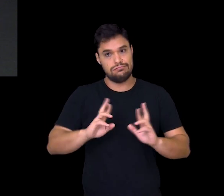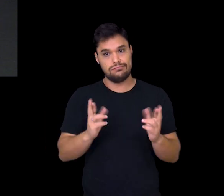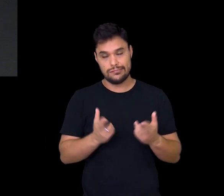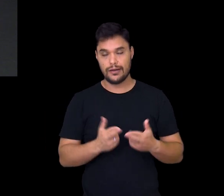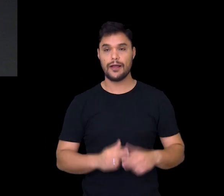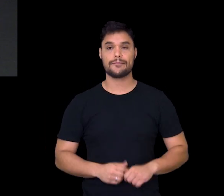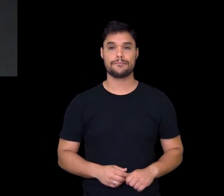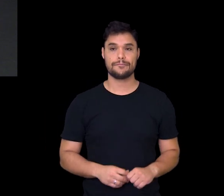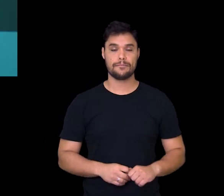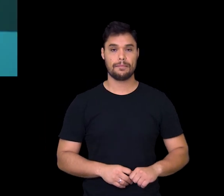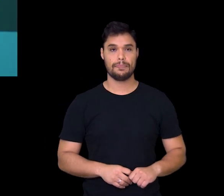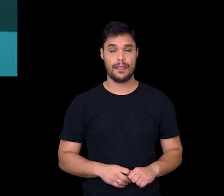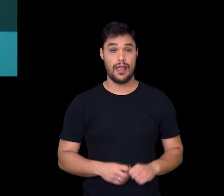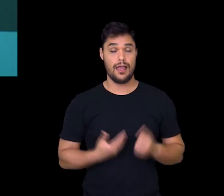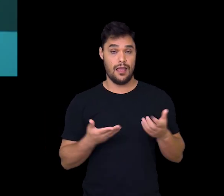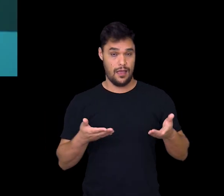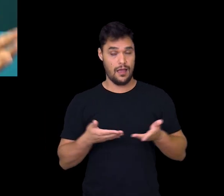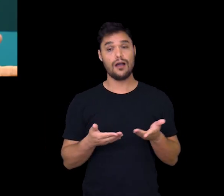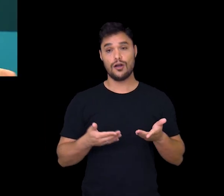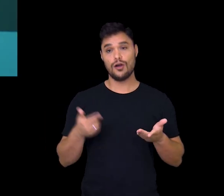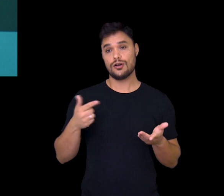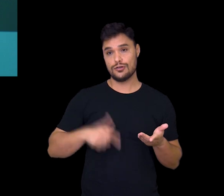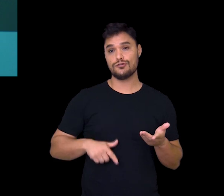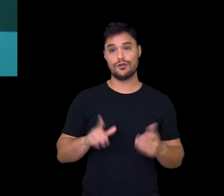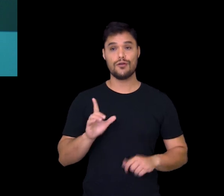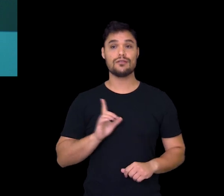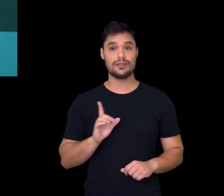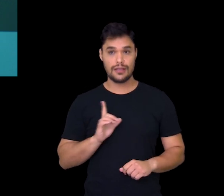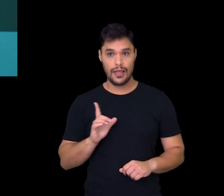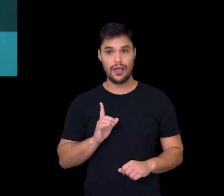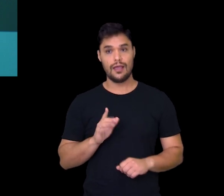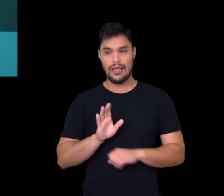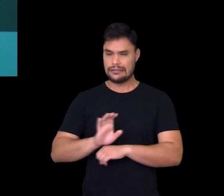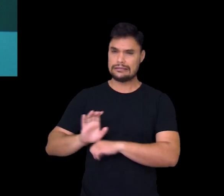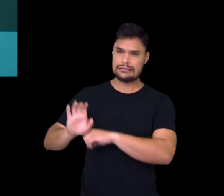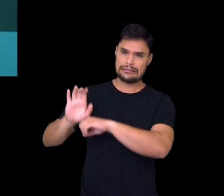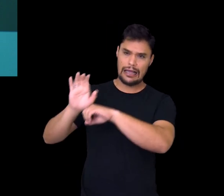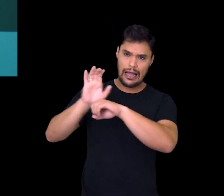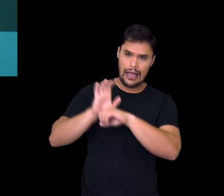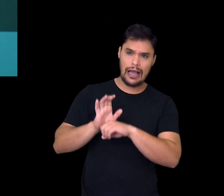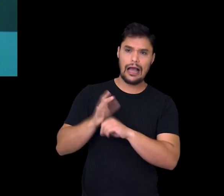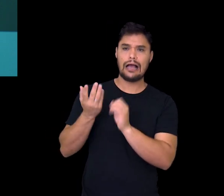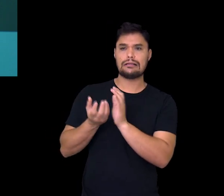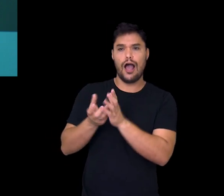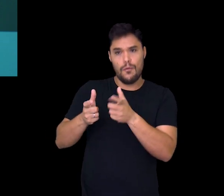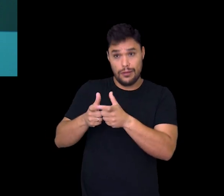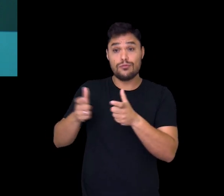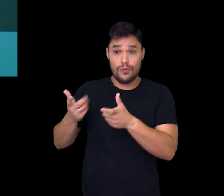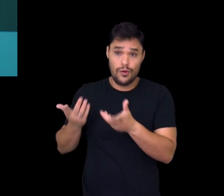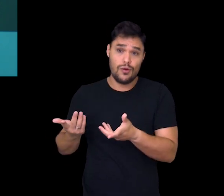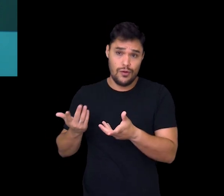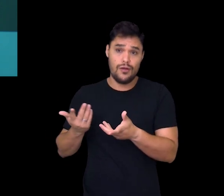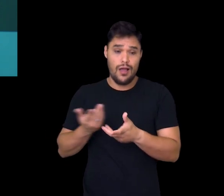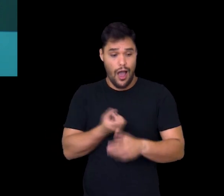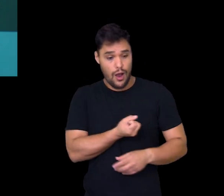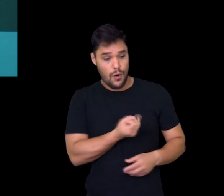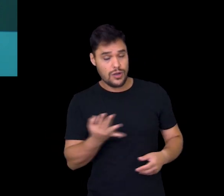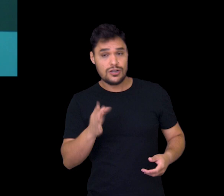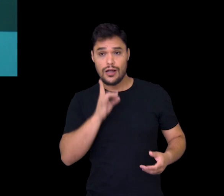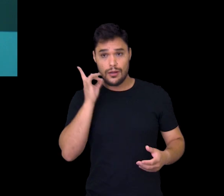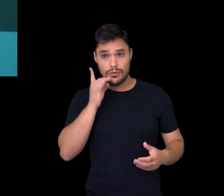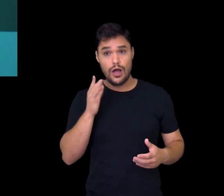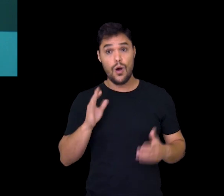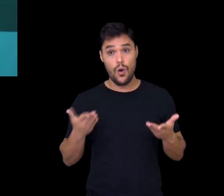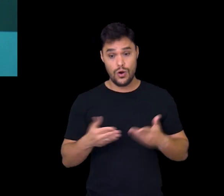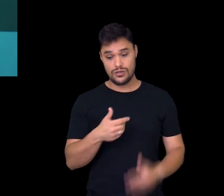mais recentemente, com a divisão de muitos estados, etc., e aumentou ainda mais a quantidade de deputados, hoje são